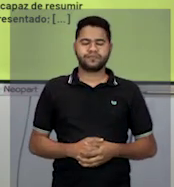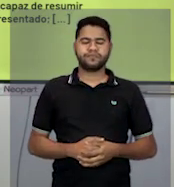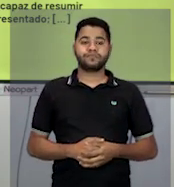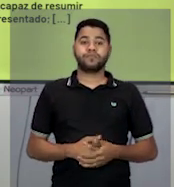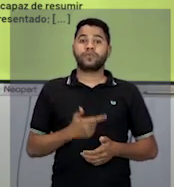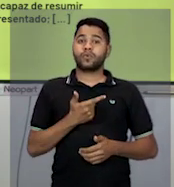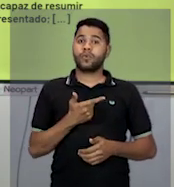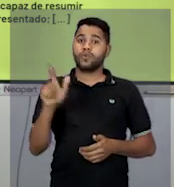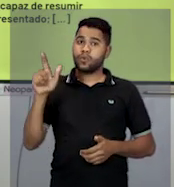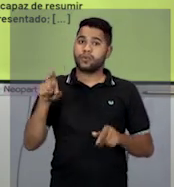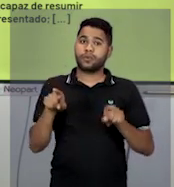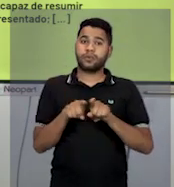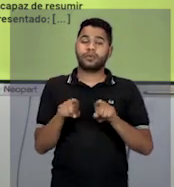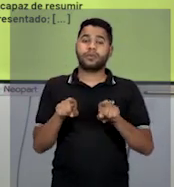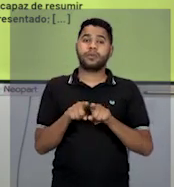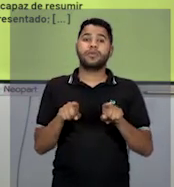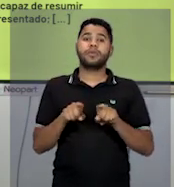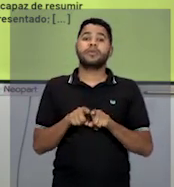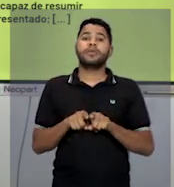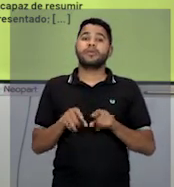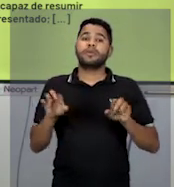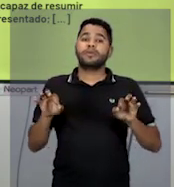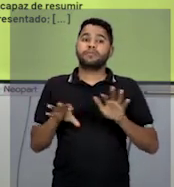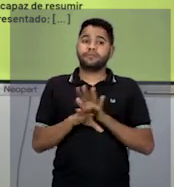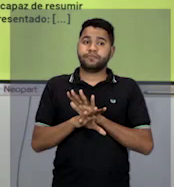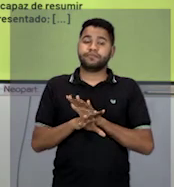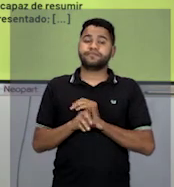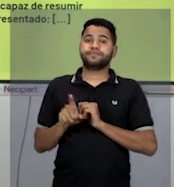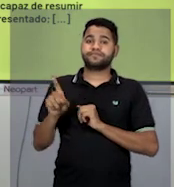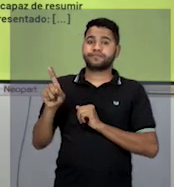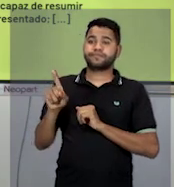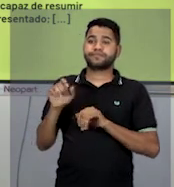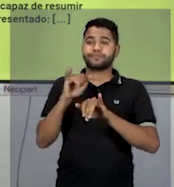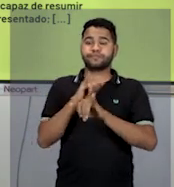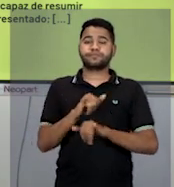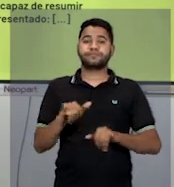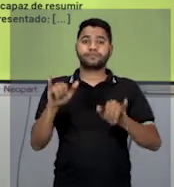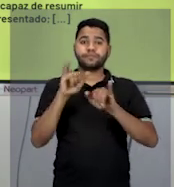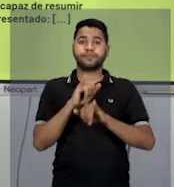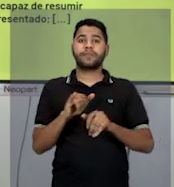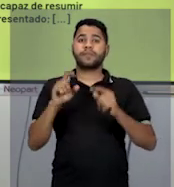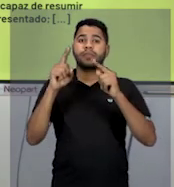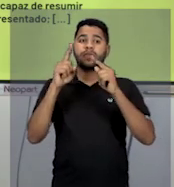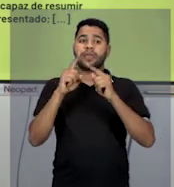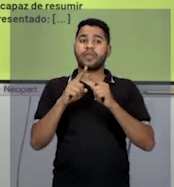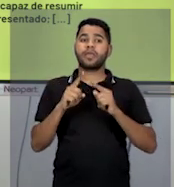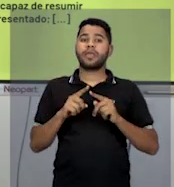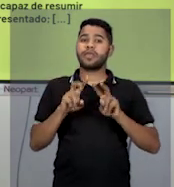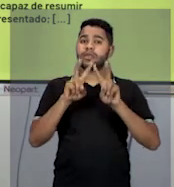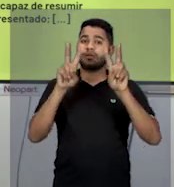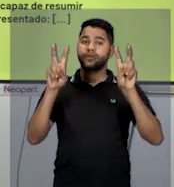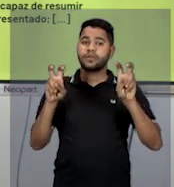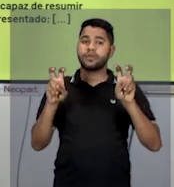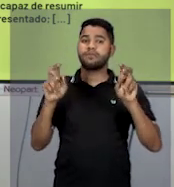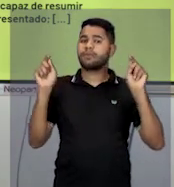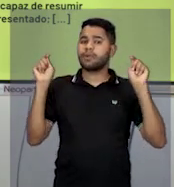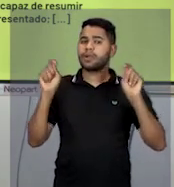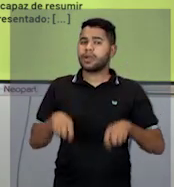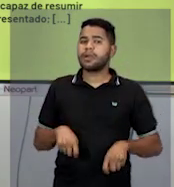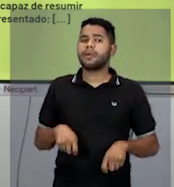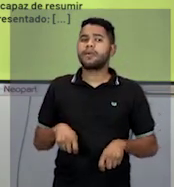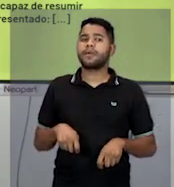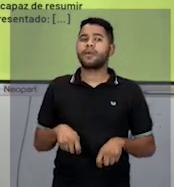Uma outra coisa que nós vimos, nós acabamos de ver ali, né, a manchete, esse título que é capaz